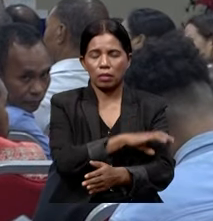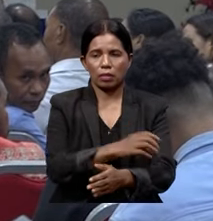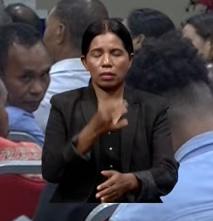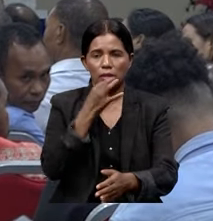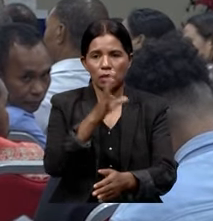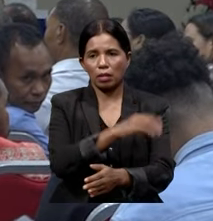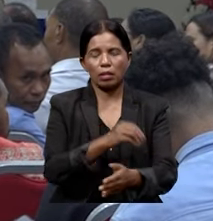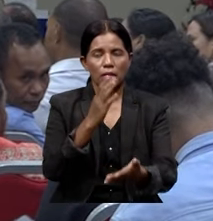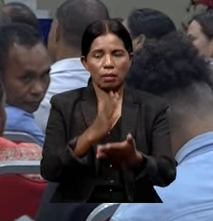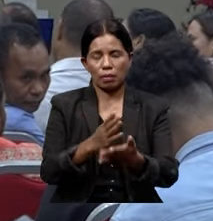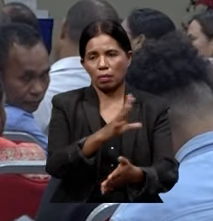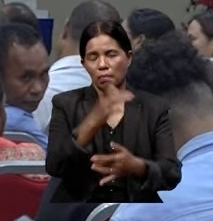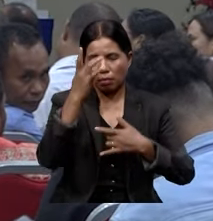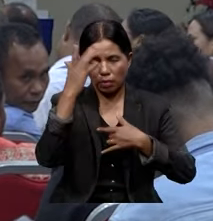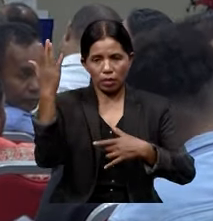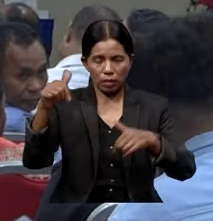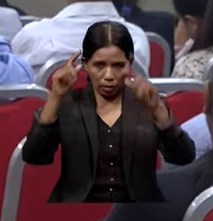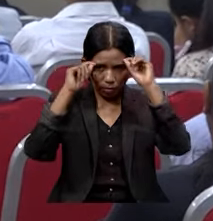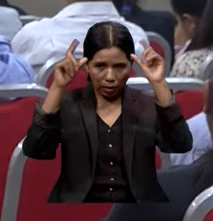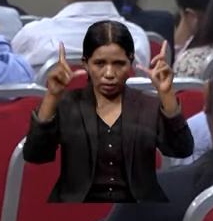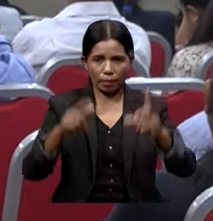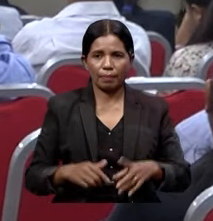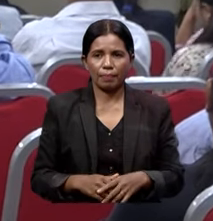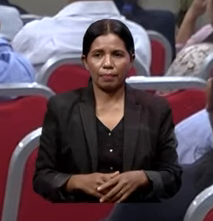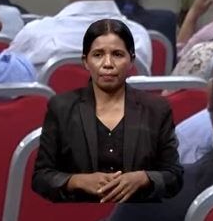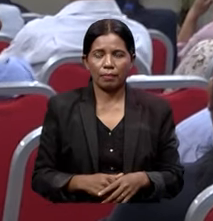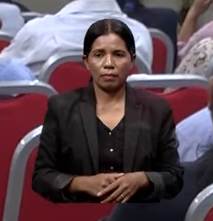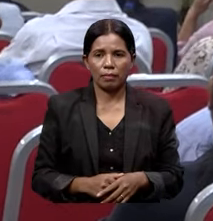alimentar no combate má nutrição e Timor-Leste. Equipa cobertura, GMN.